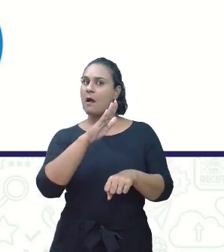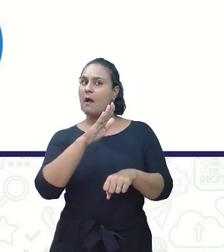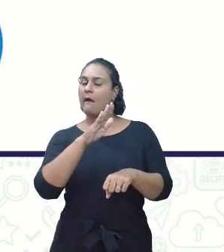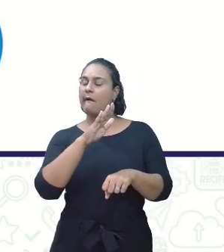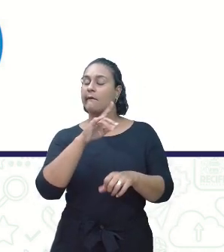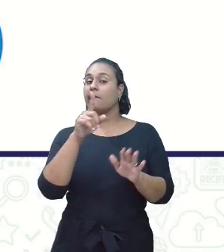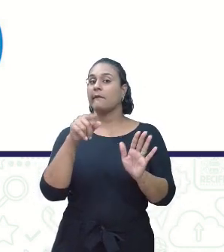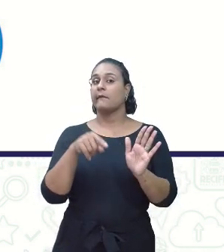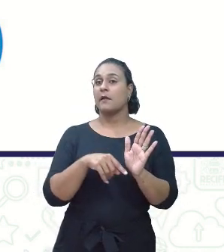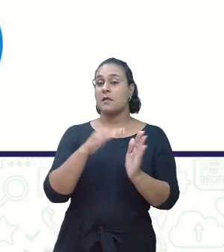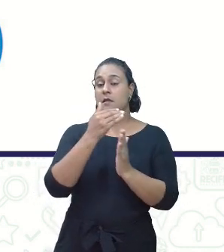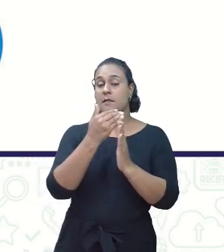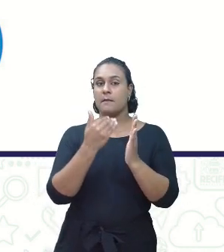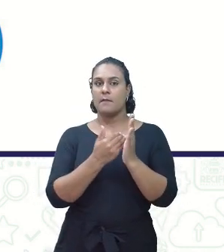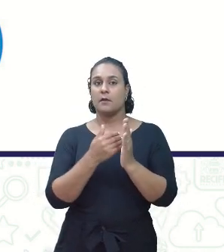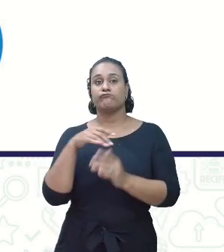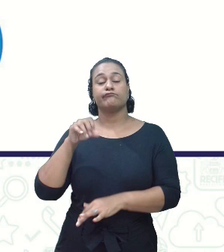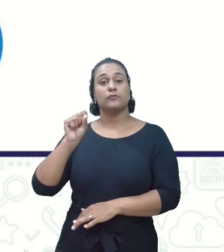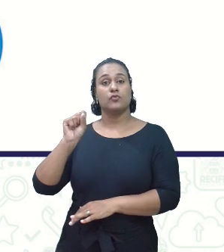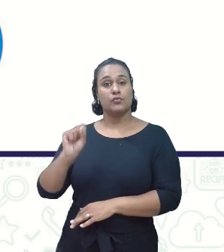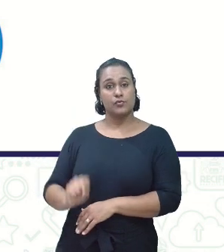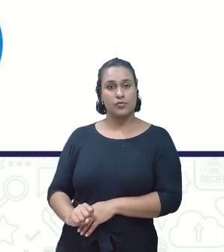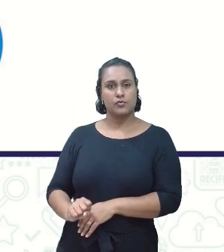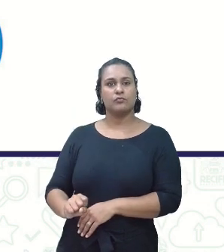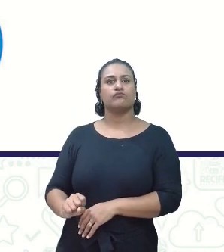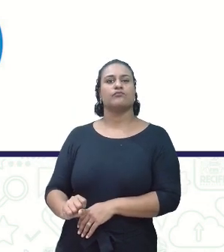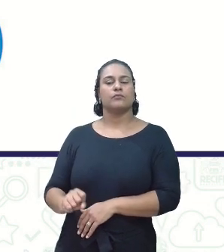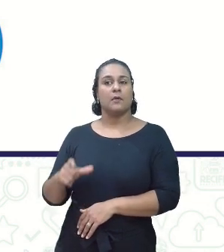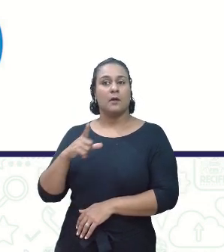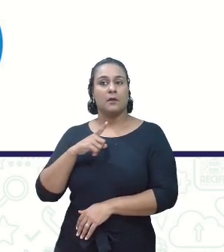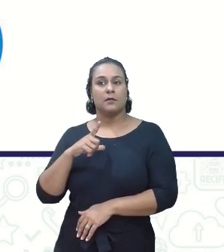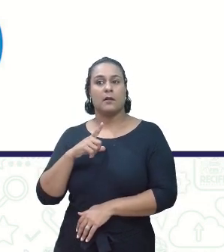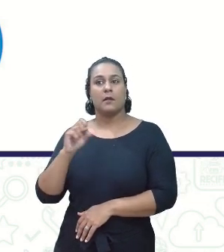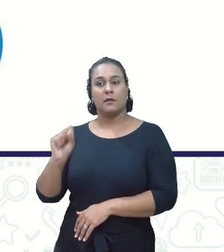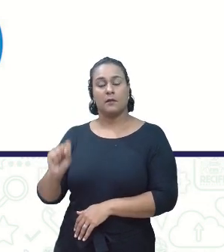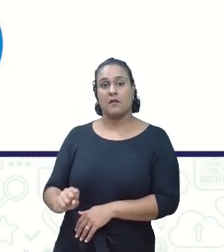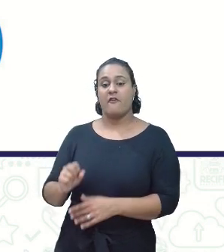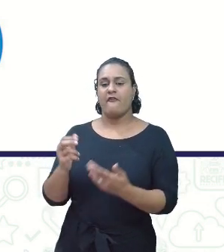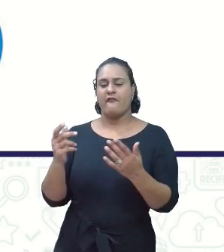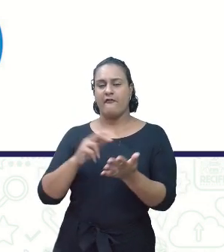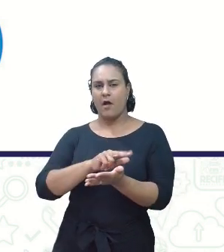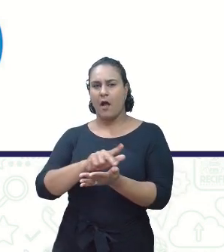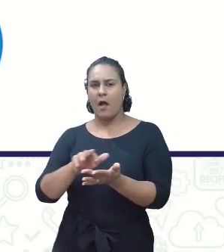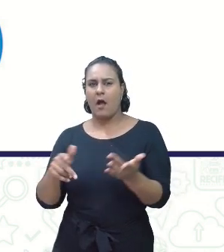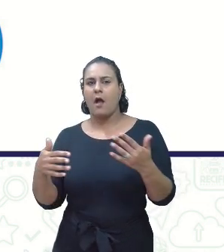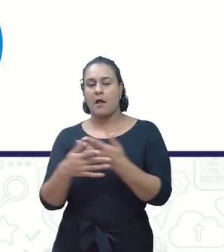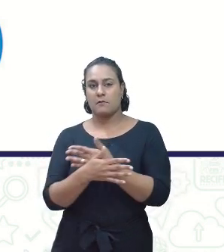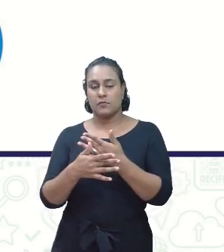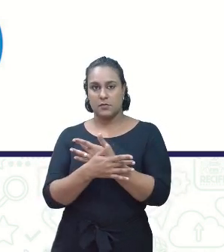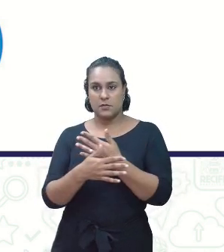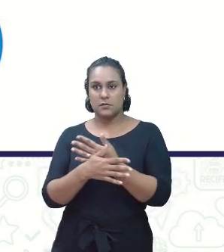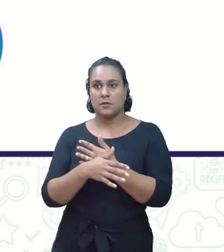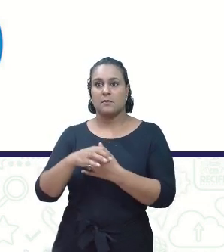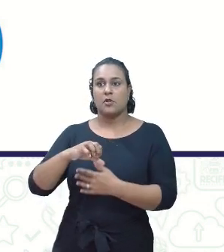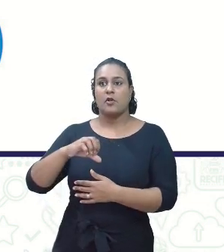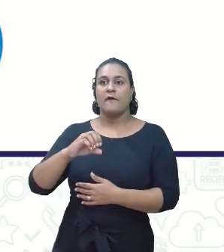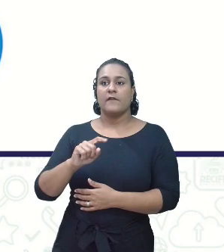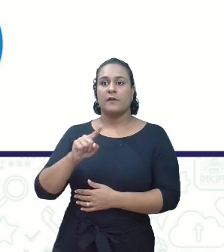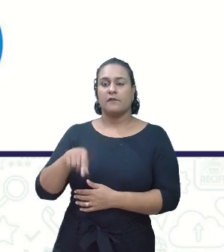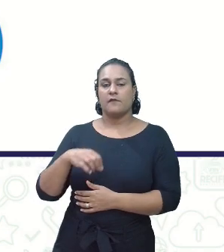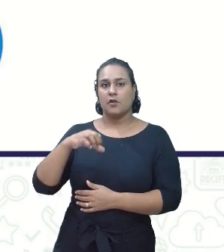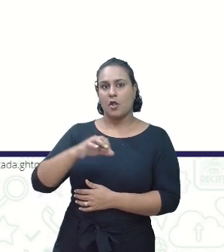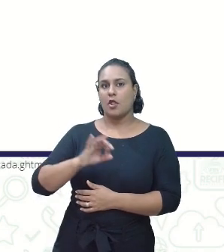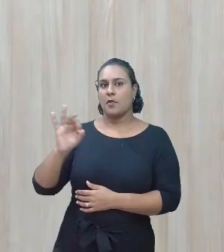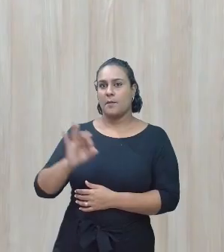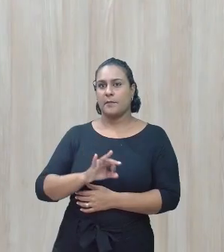gente tem o Sul, que está ganhando disparado, né? Aqui ele tem muitos municípios, 90,9%, e 9,1%